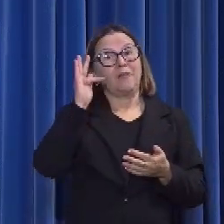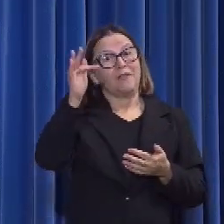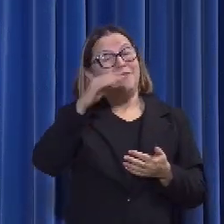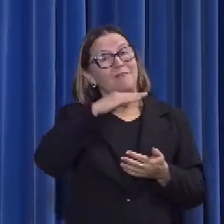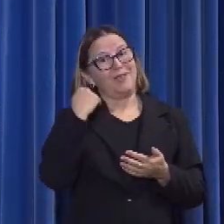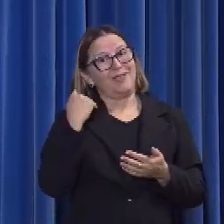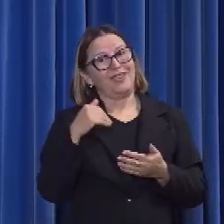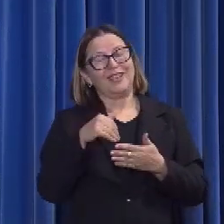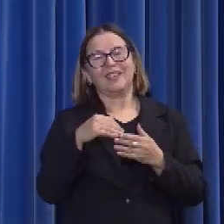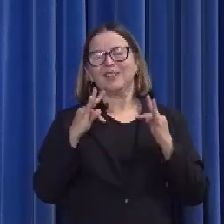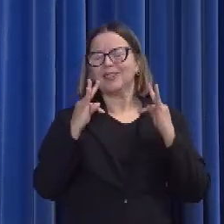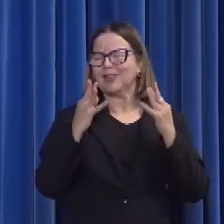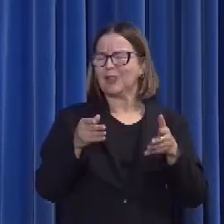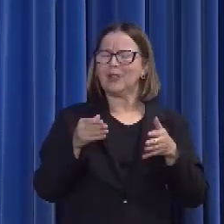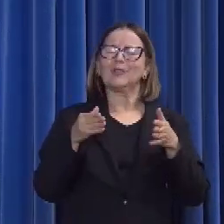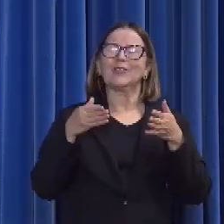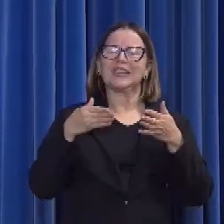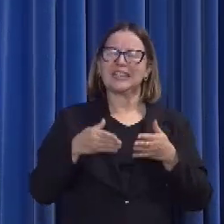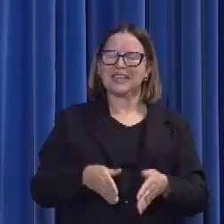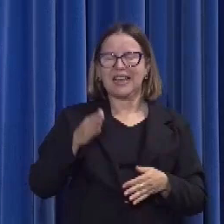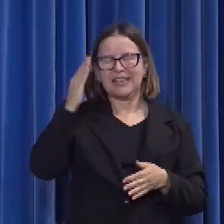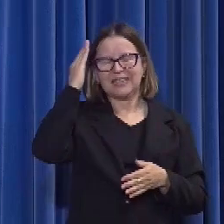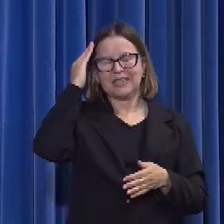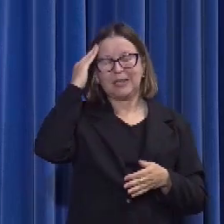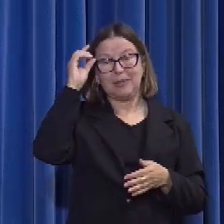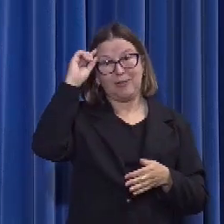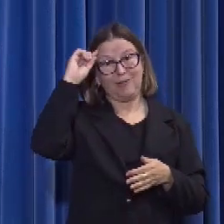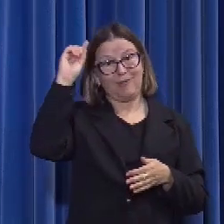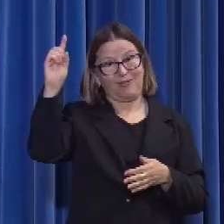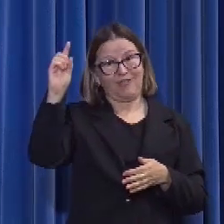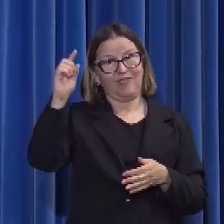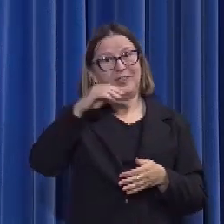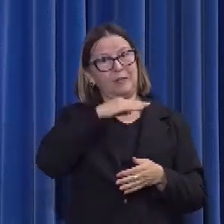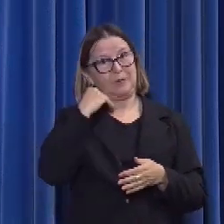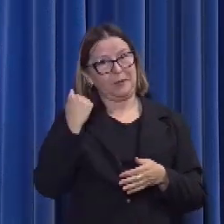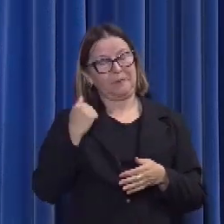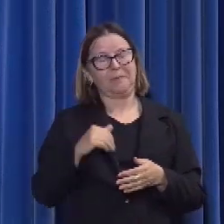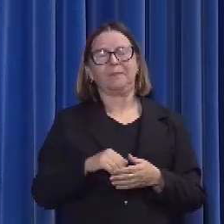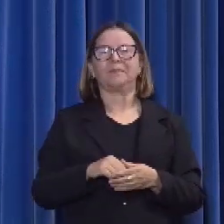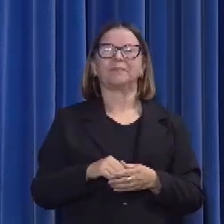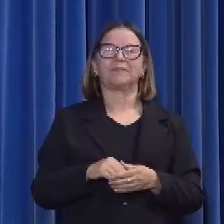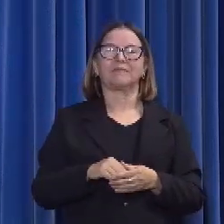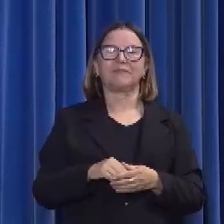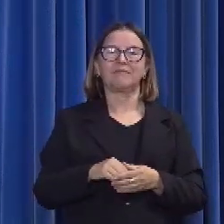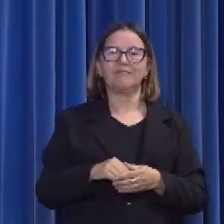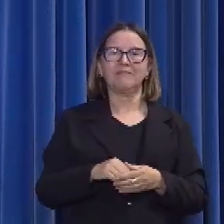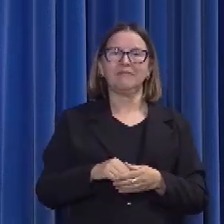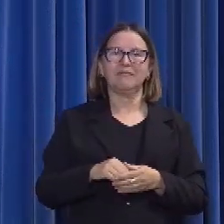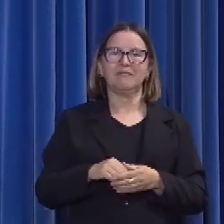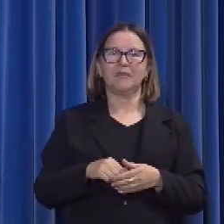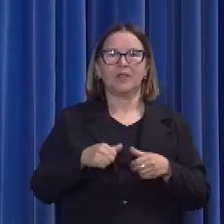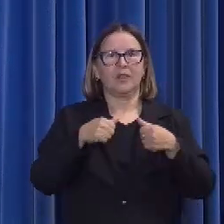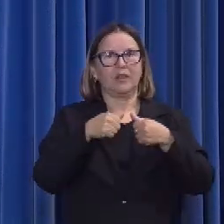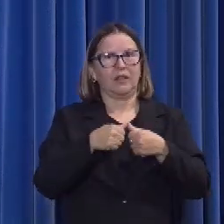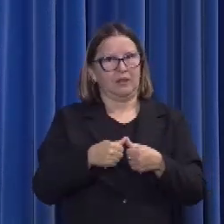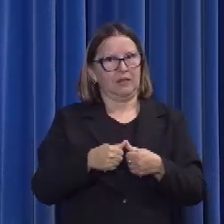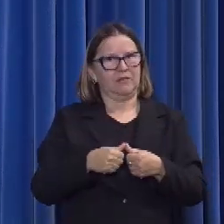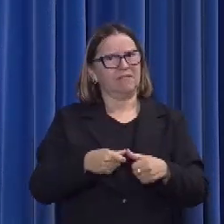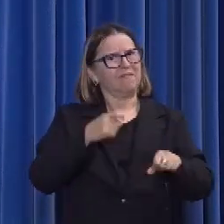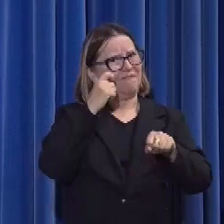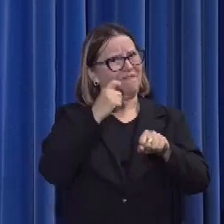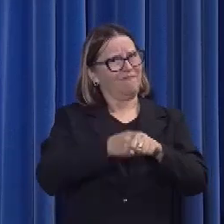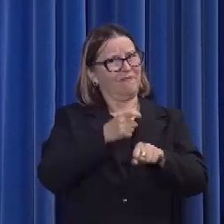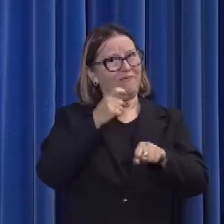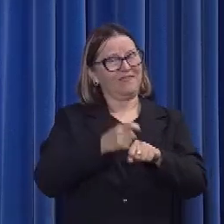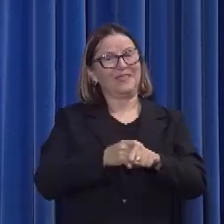em que entramos no mundo, também dele já começamos a sair. Isso pode ser duro, mas